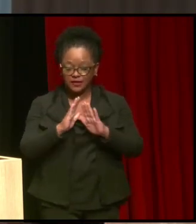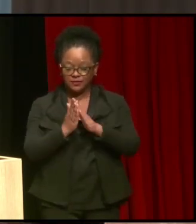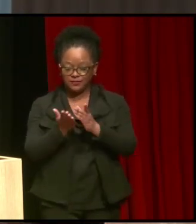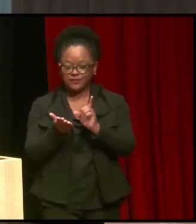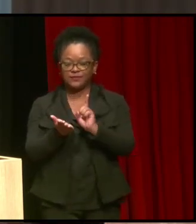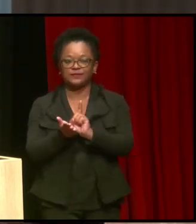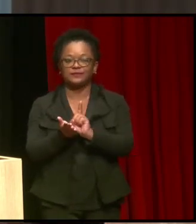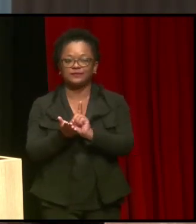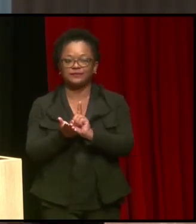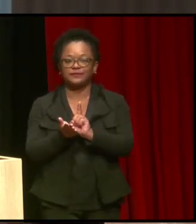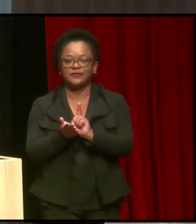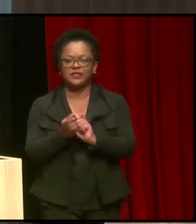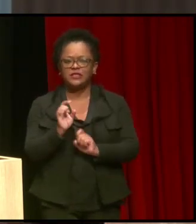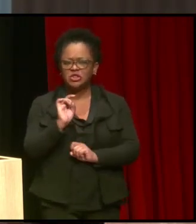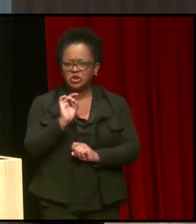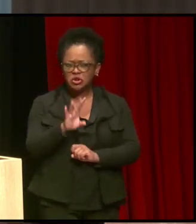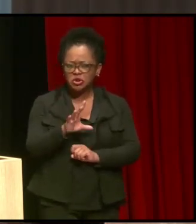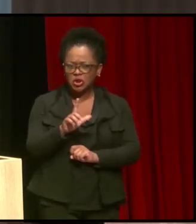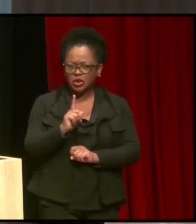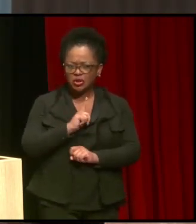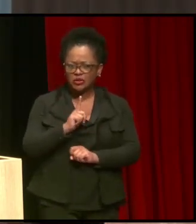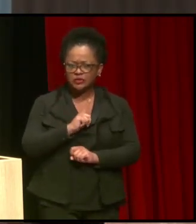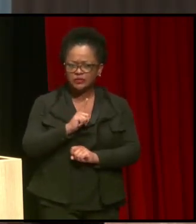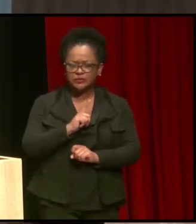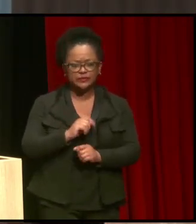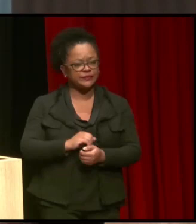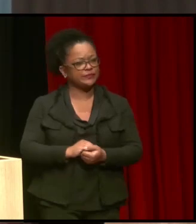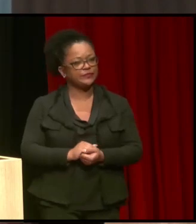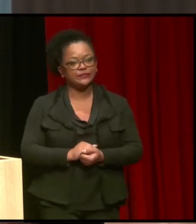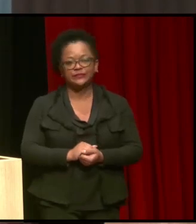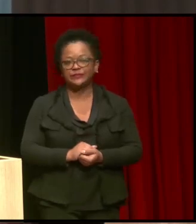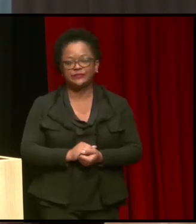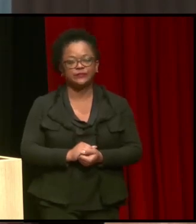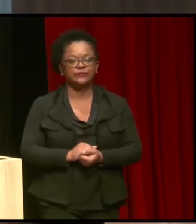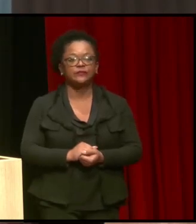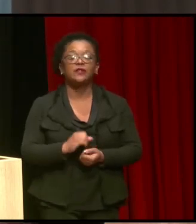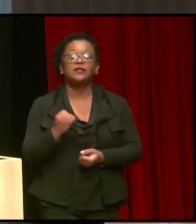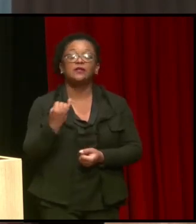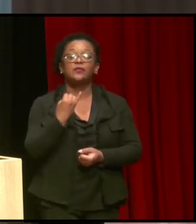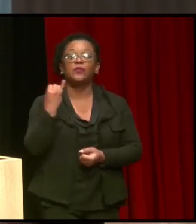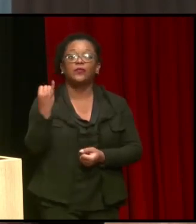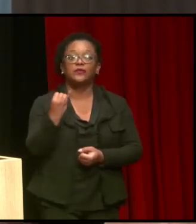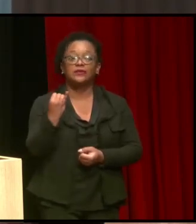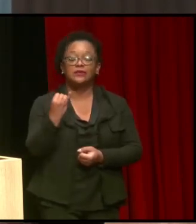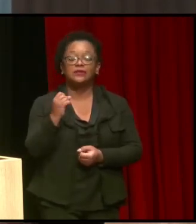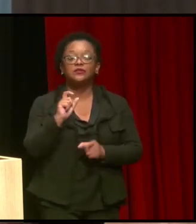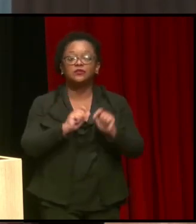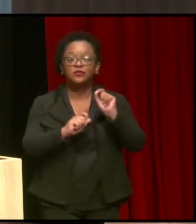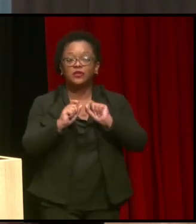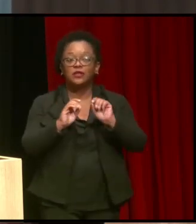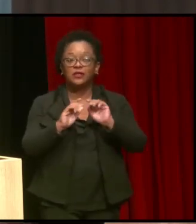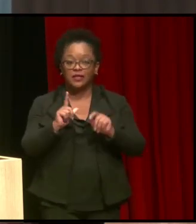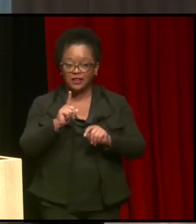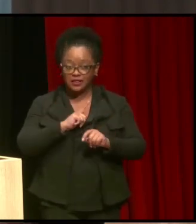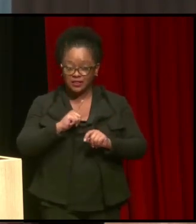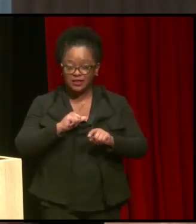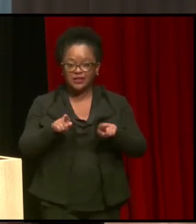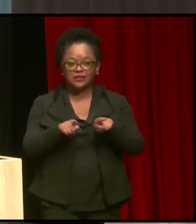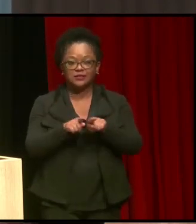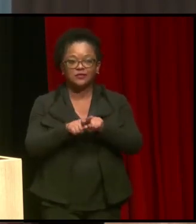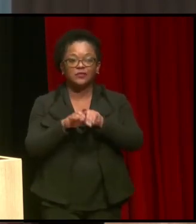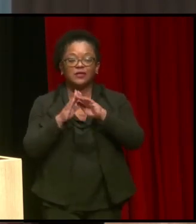Mas só ter a Bíblia ainda não resolveu nada. Se você tem a Bíblia, é importante ler a Bíblia, ter e